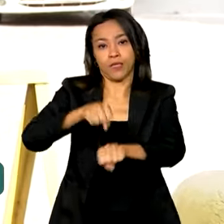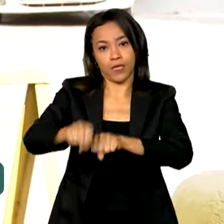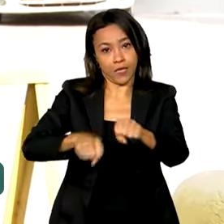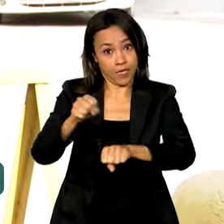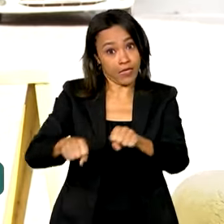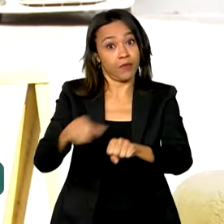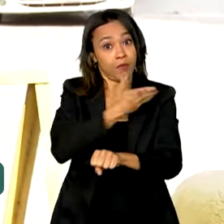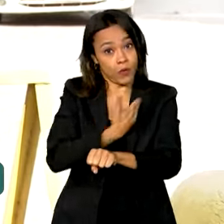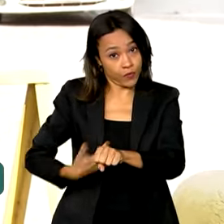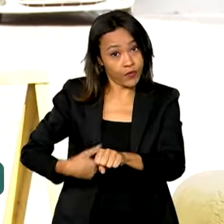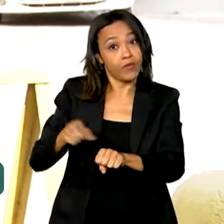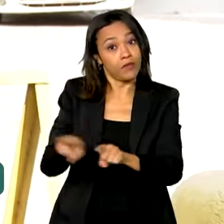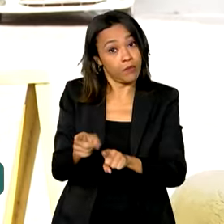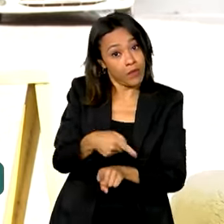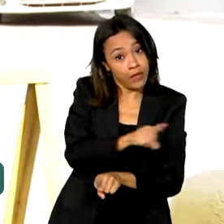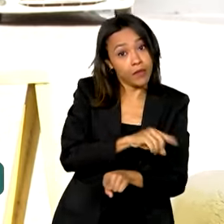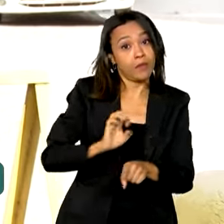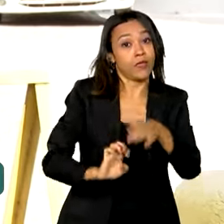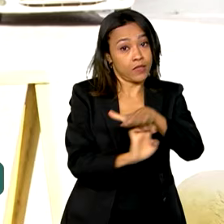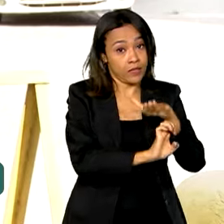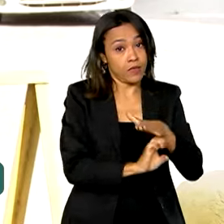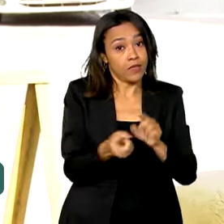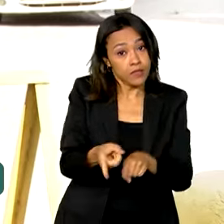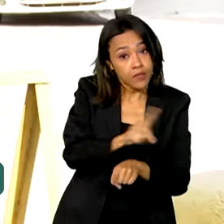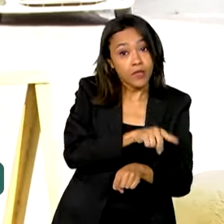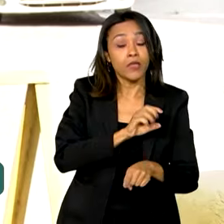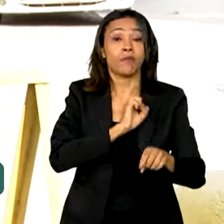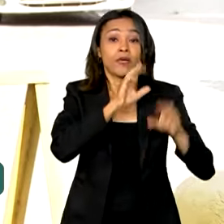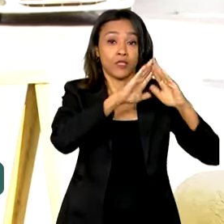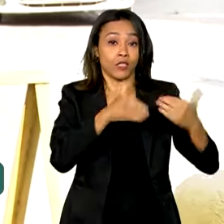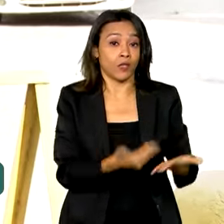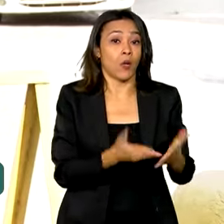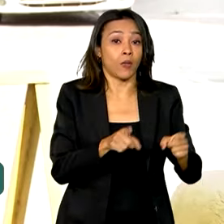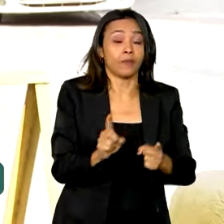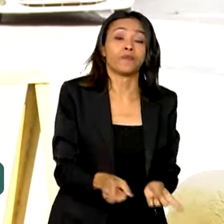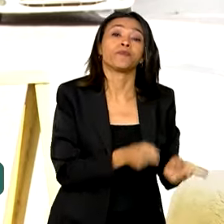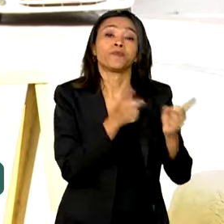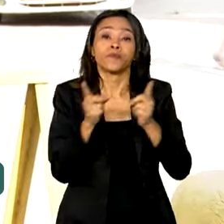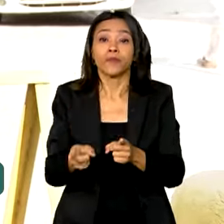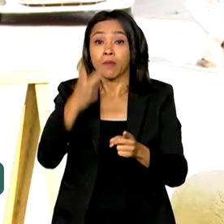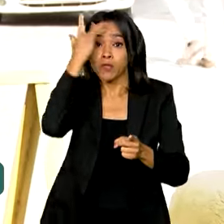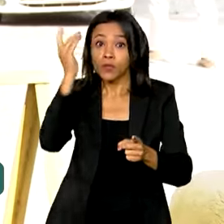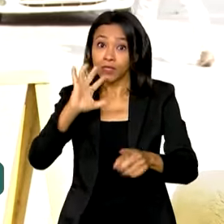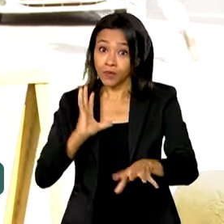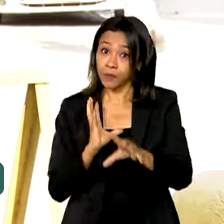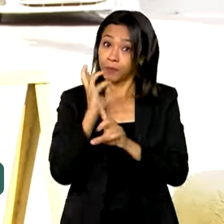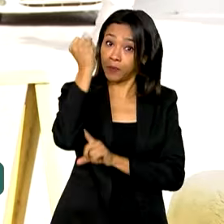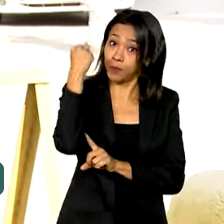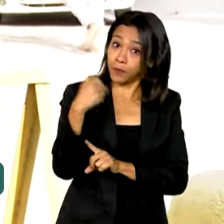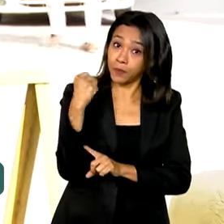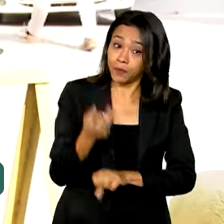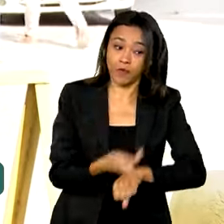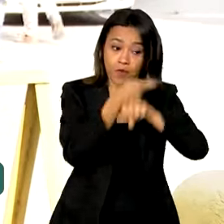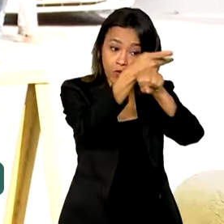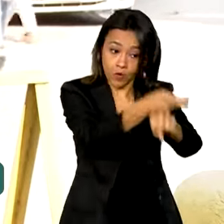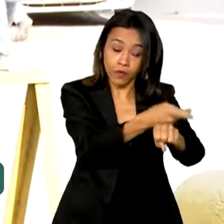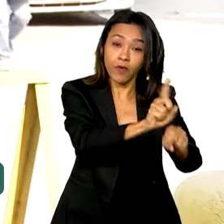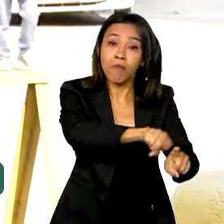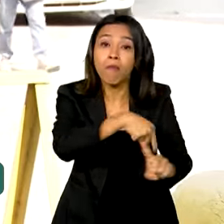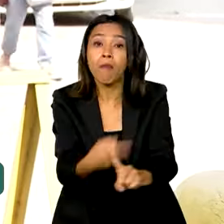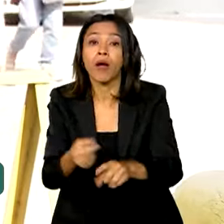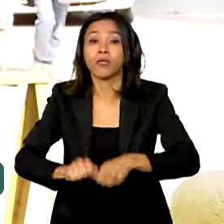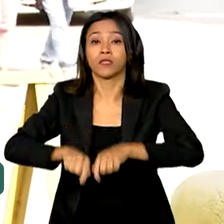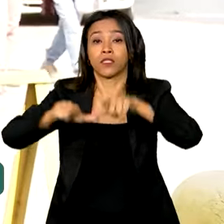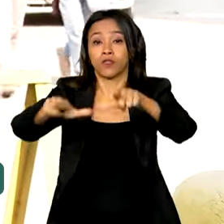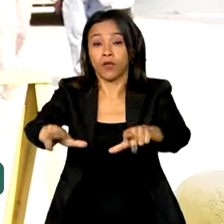poder público, setor privado e pelas instituições de ensino. Os vencedores vão receber troféus e certificados, mas só